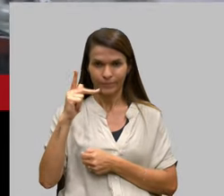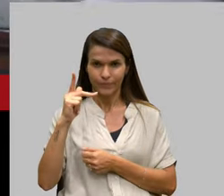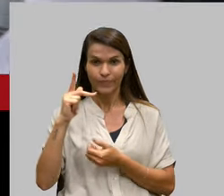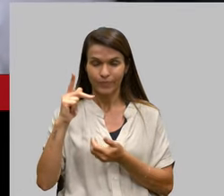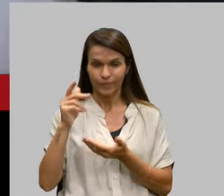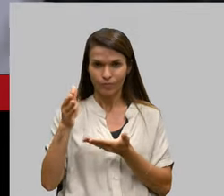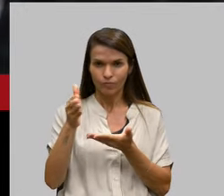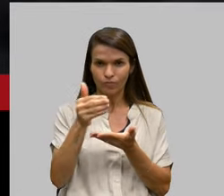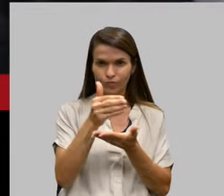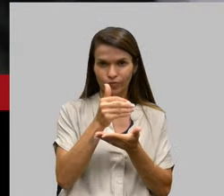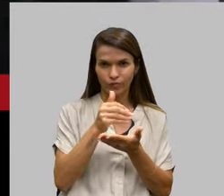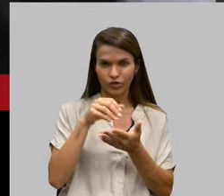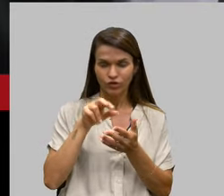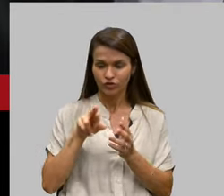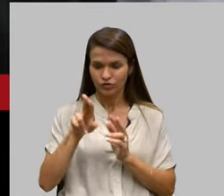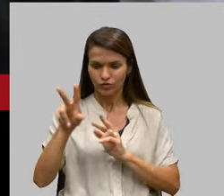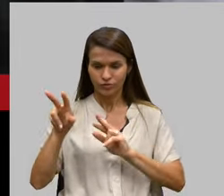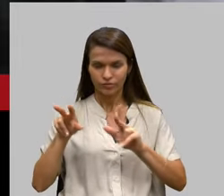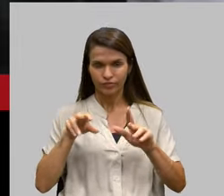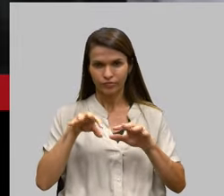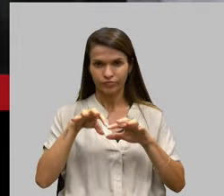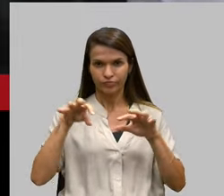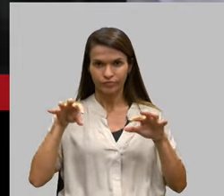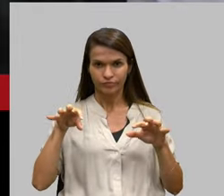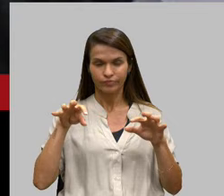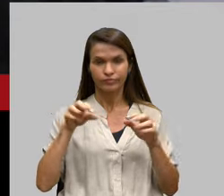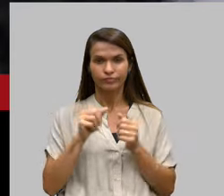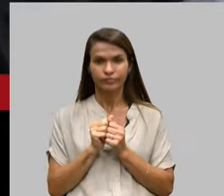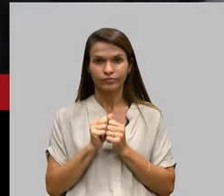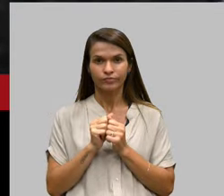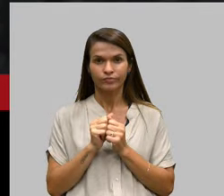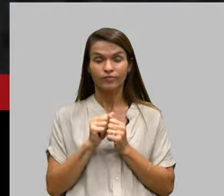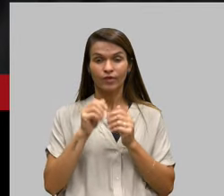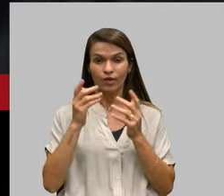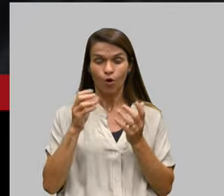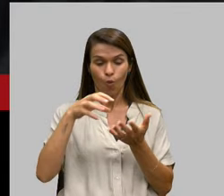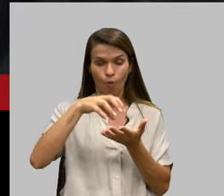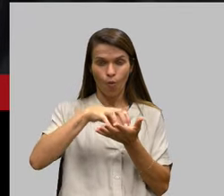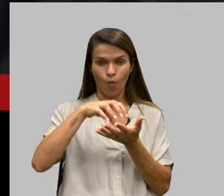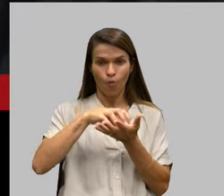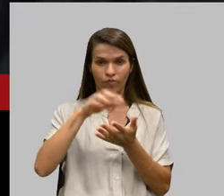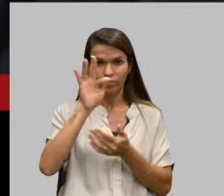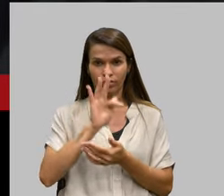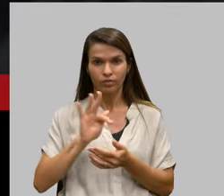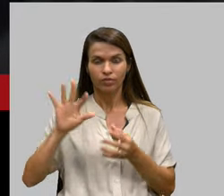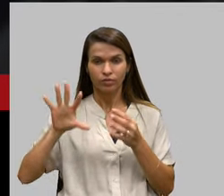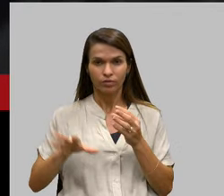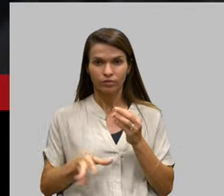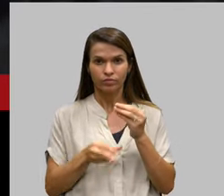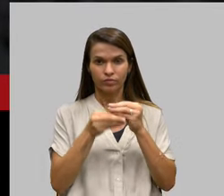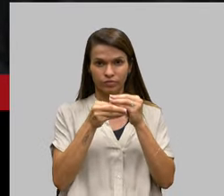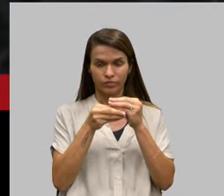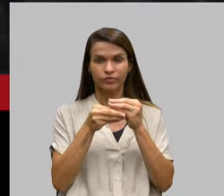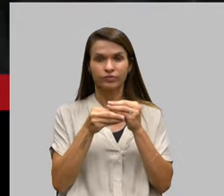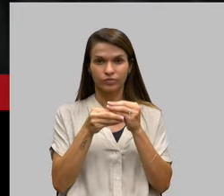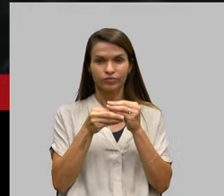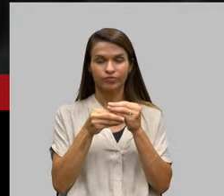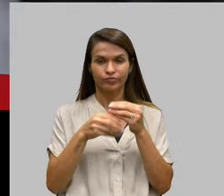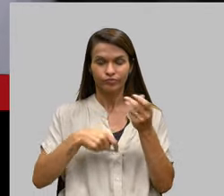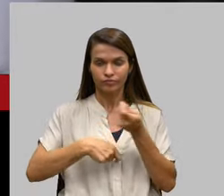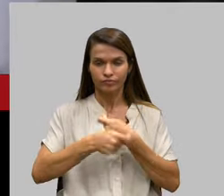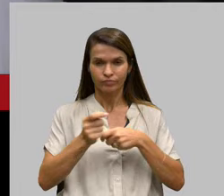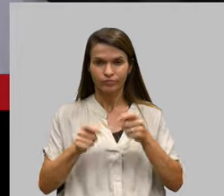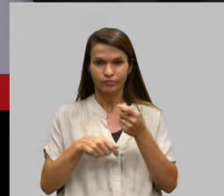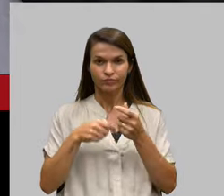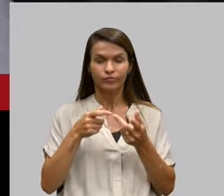distintas desta ou seja cabe ao ente federativo implementar políticas financeiras de sustentabilidade